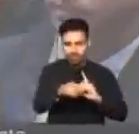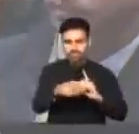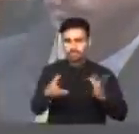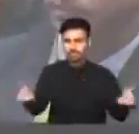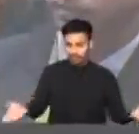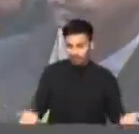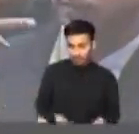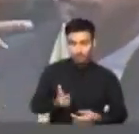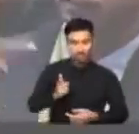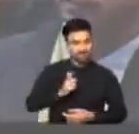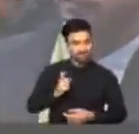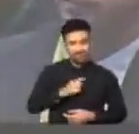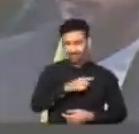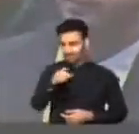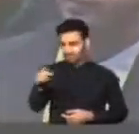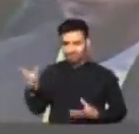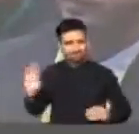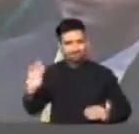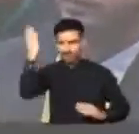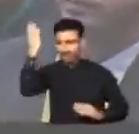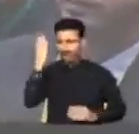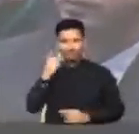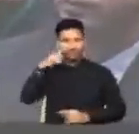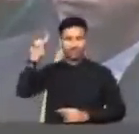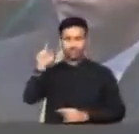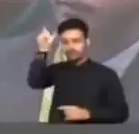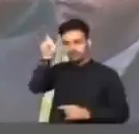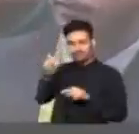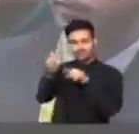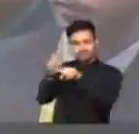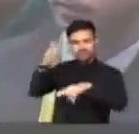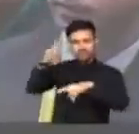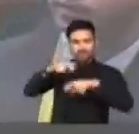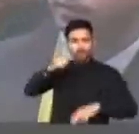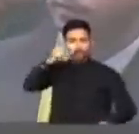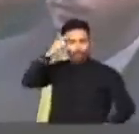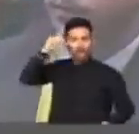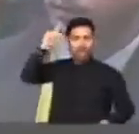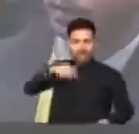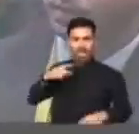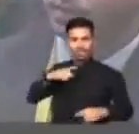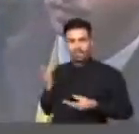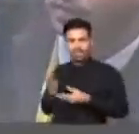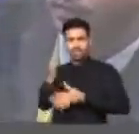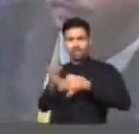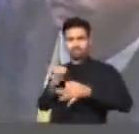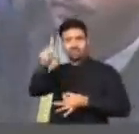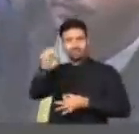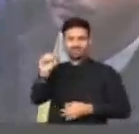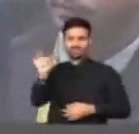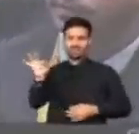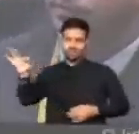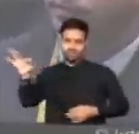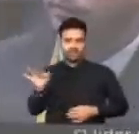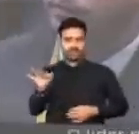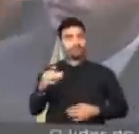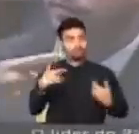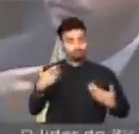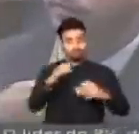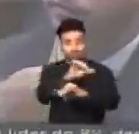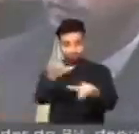está vivendo uma farsa dirigida por um réu de processo de corrupção no STF, quero dizer,